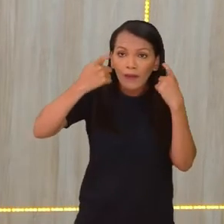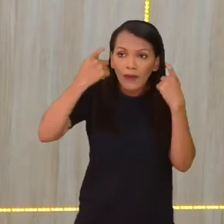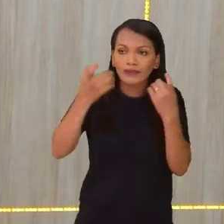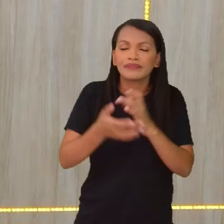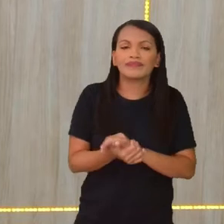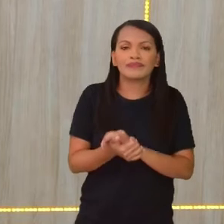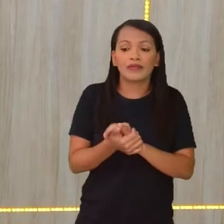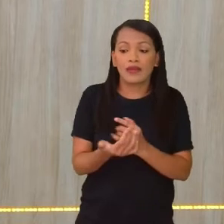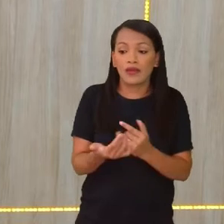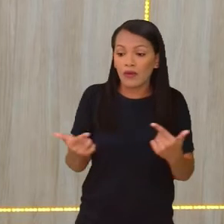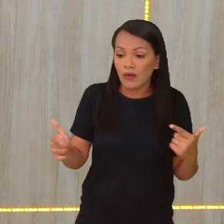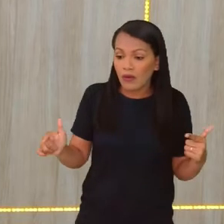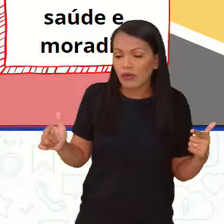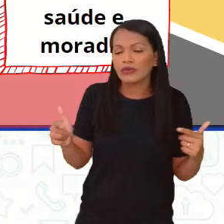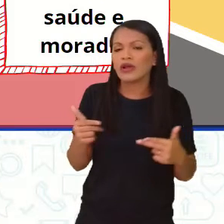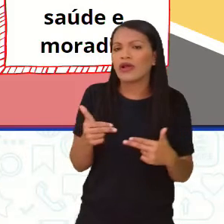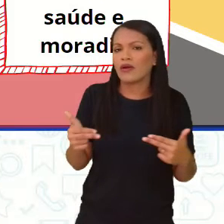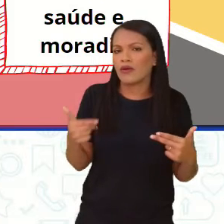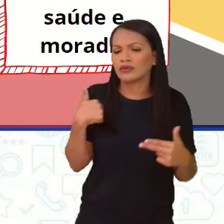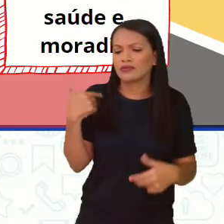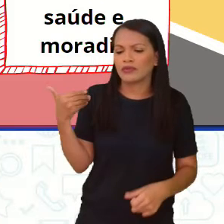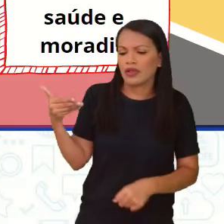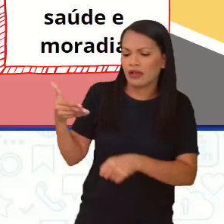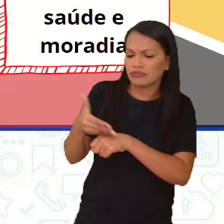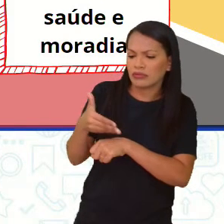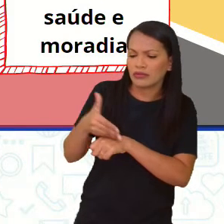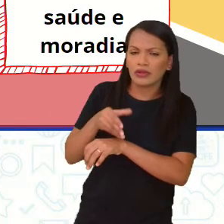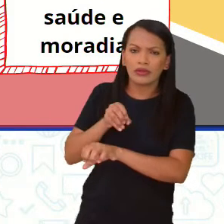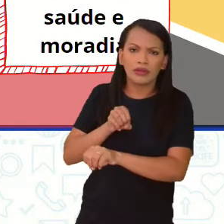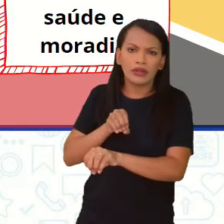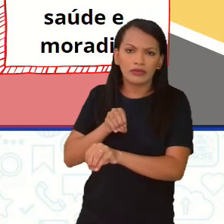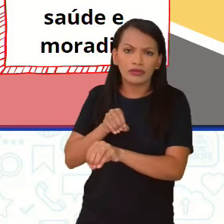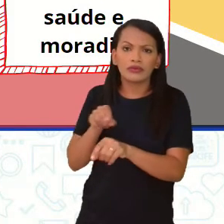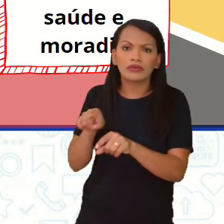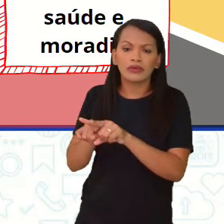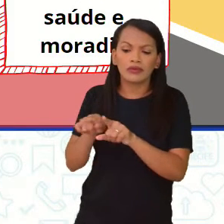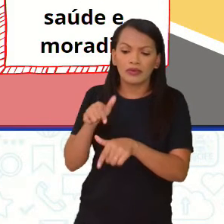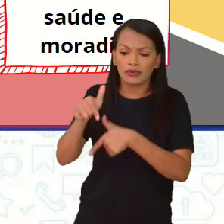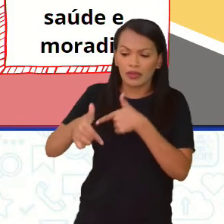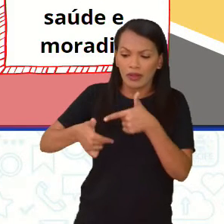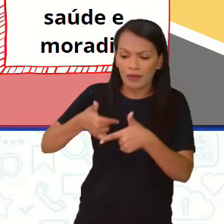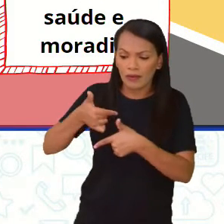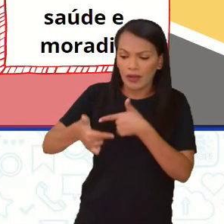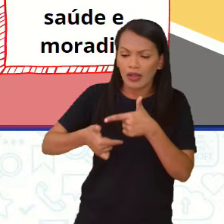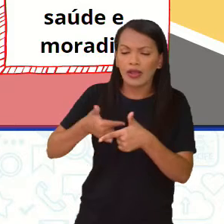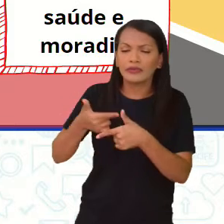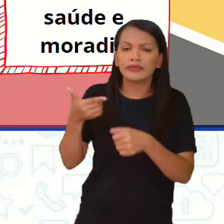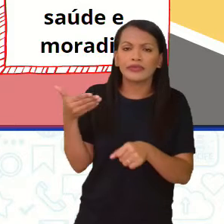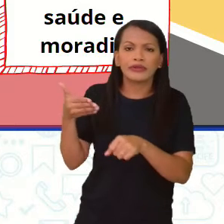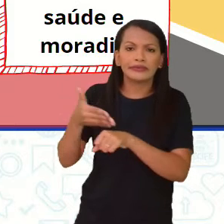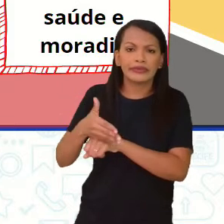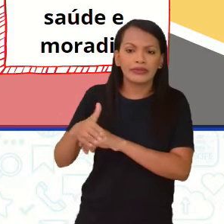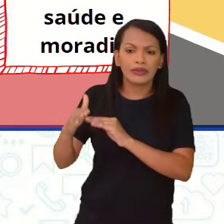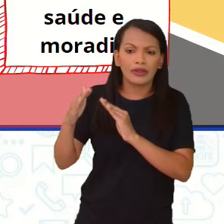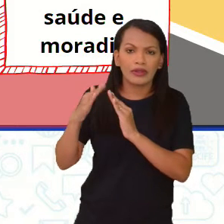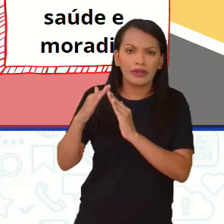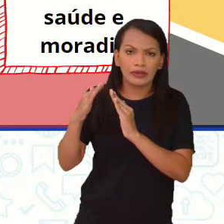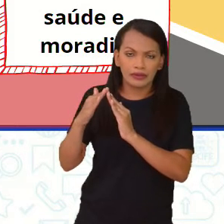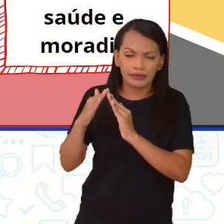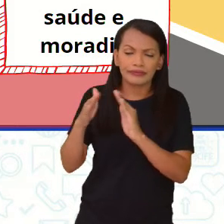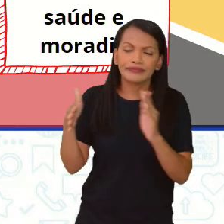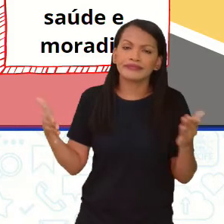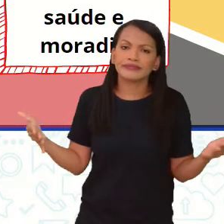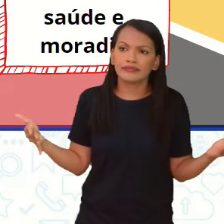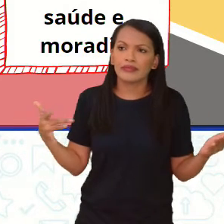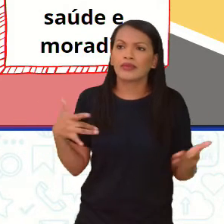outra questão, o acesso à educação e emprego e o acesso à saúde e moradia. Vamos lembrar uma questão. Após